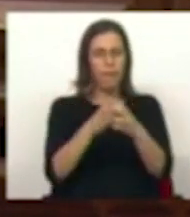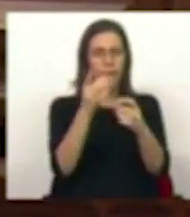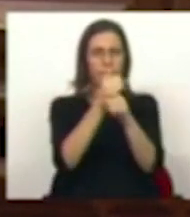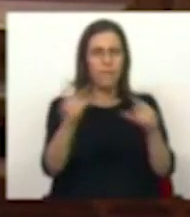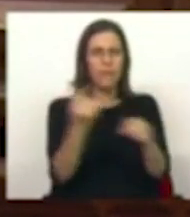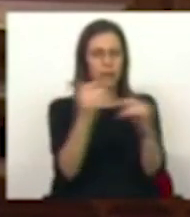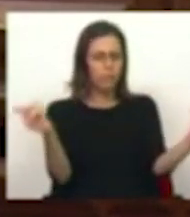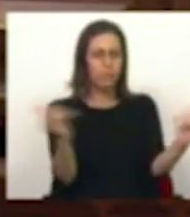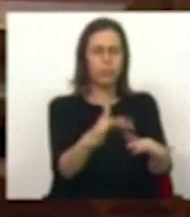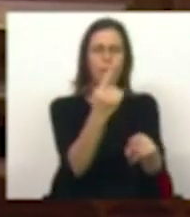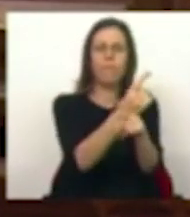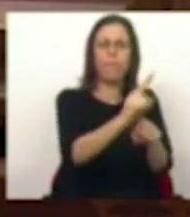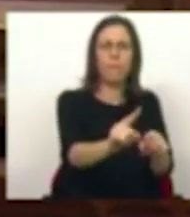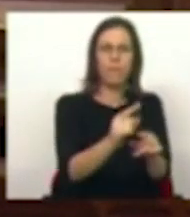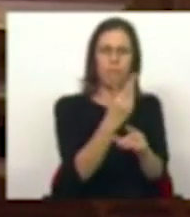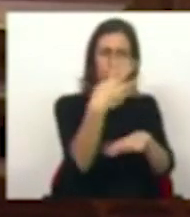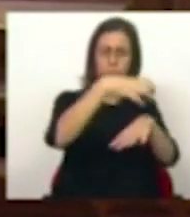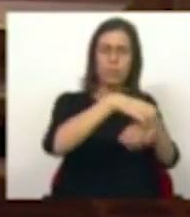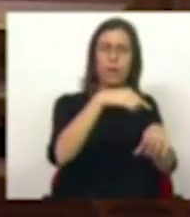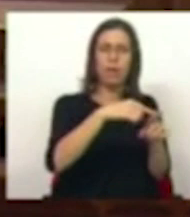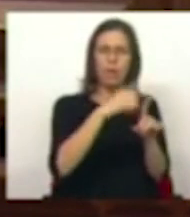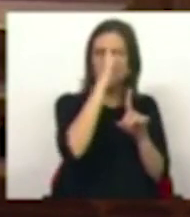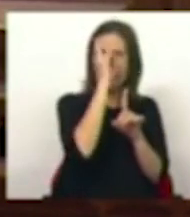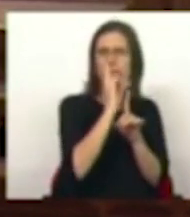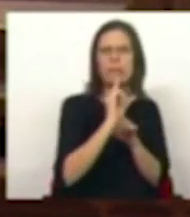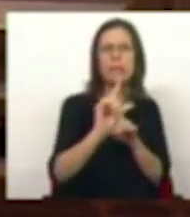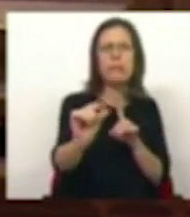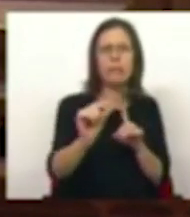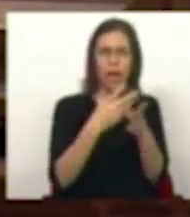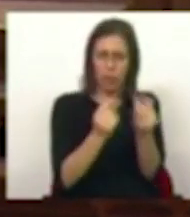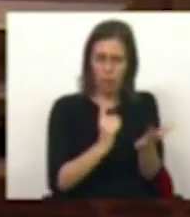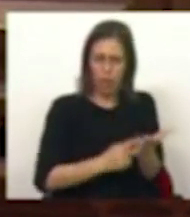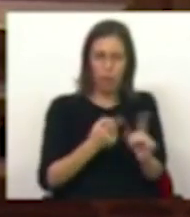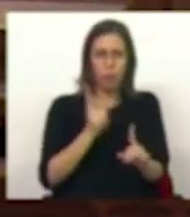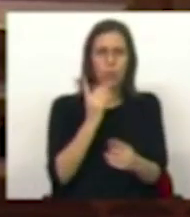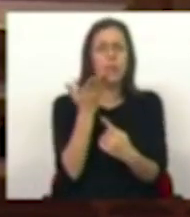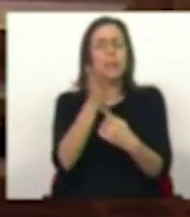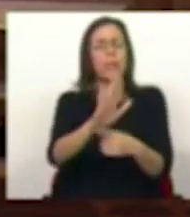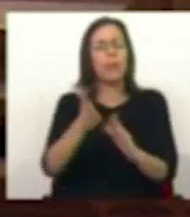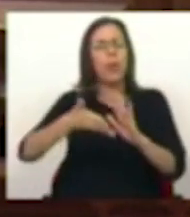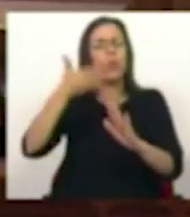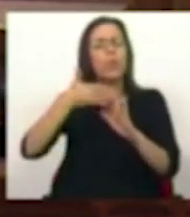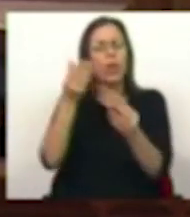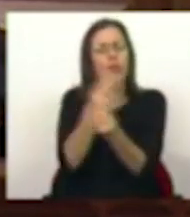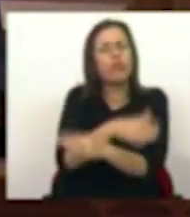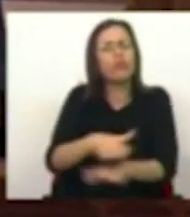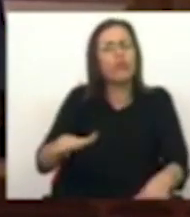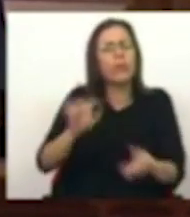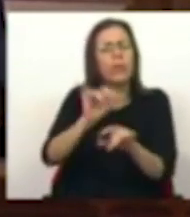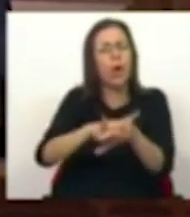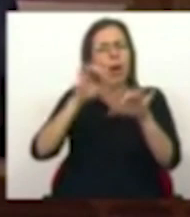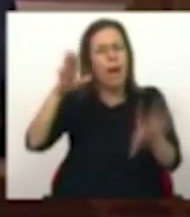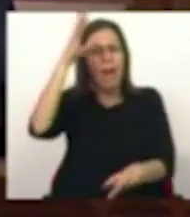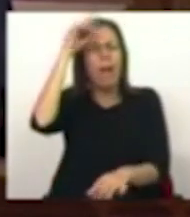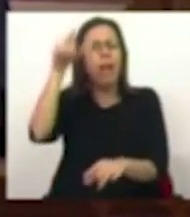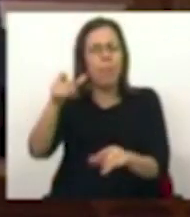de serviços, por vezes em unidades que ficam a dezenas de quilómetros de distância. O caso de encerramento da urgência da pediatria do Garcia